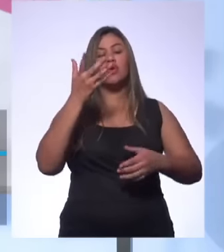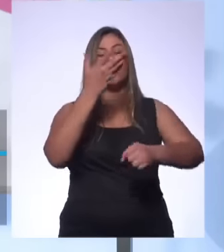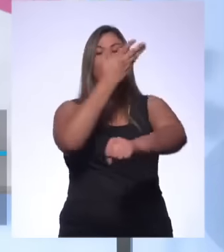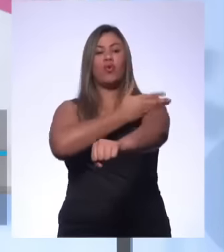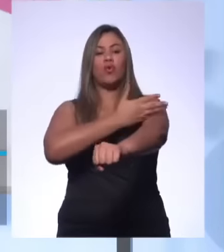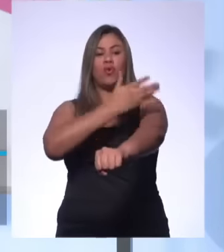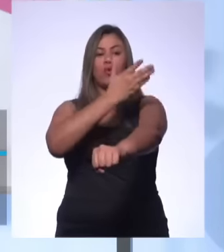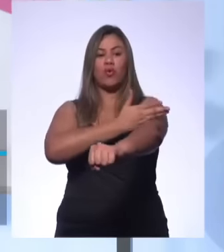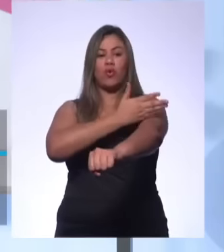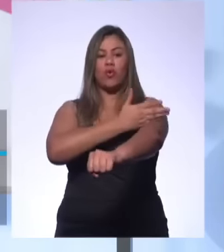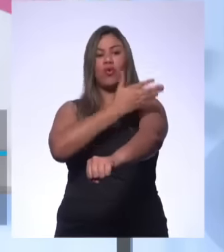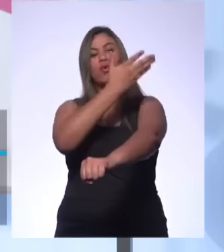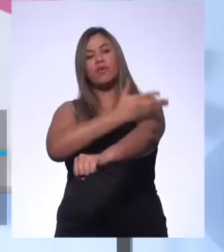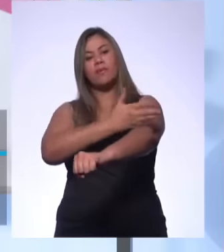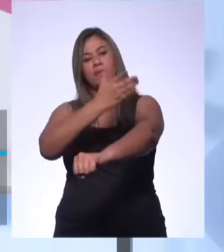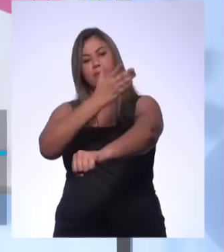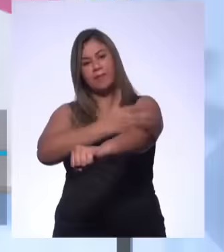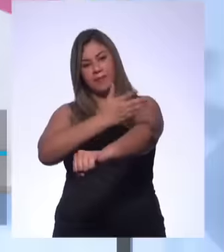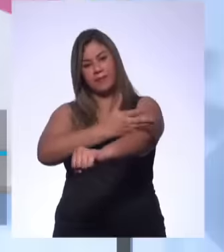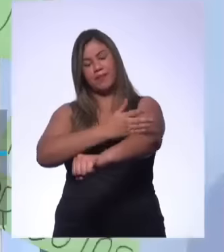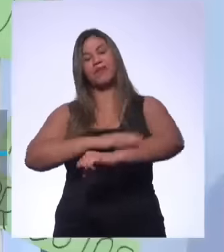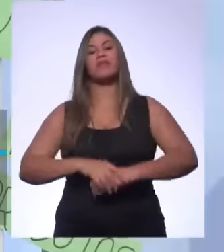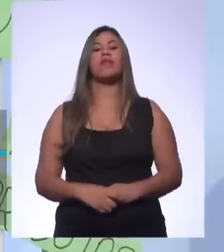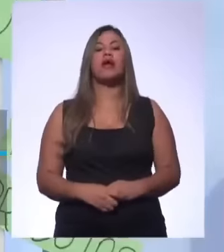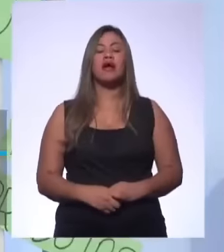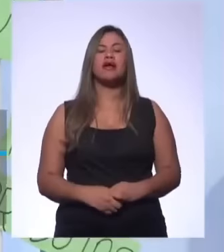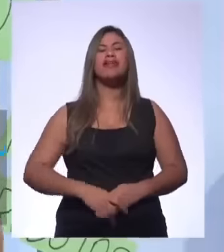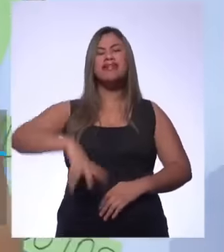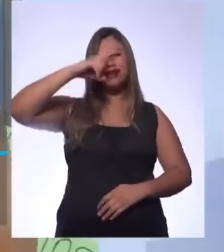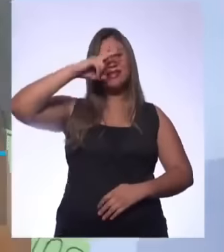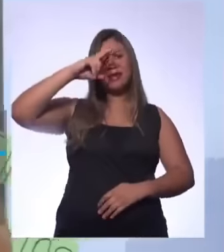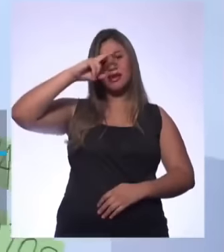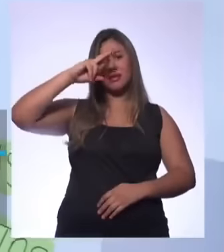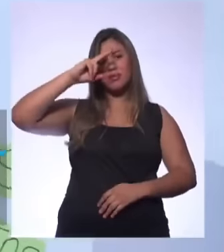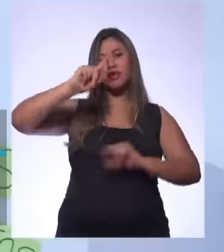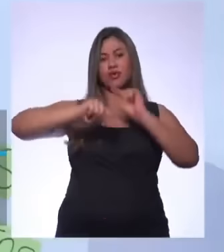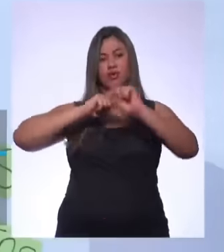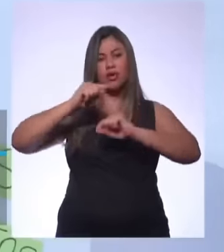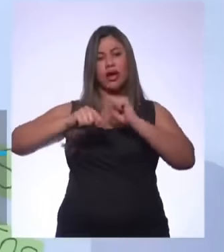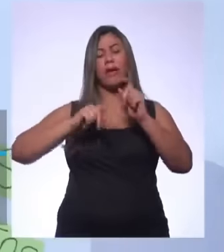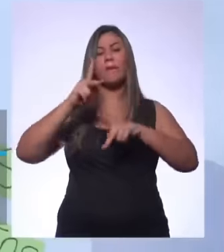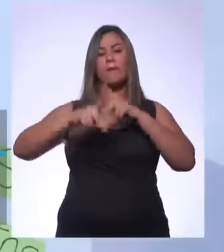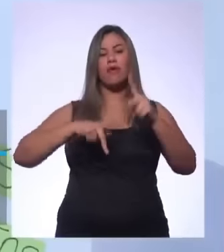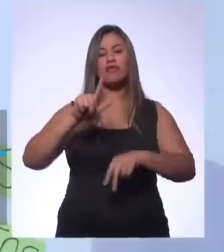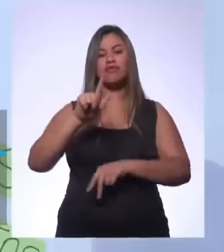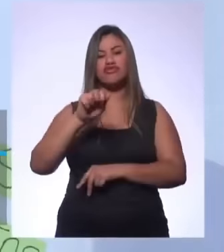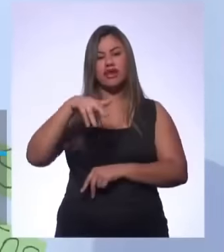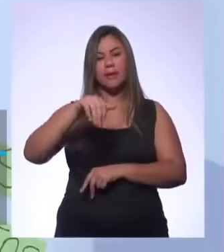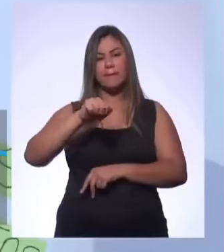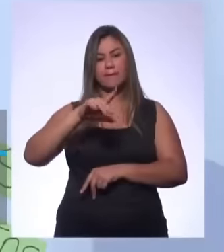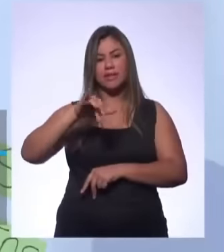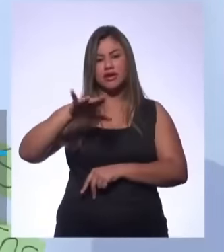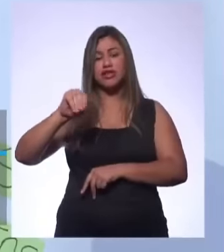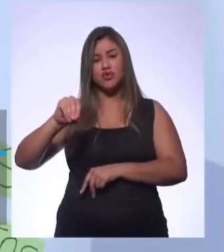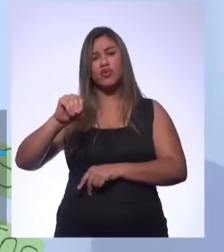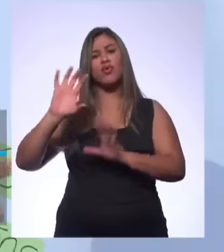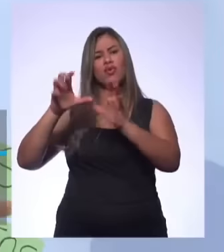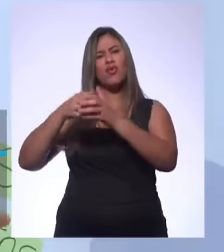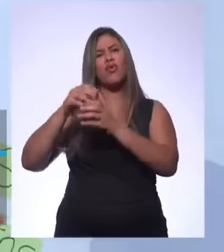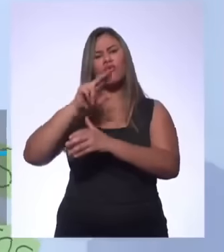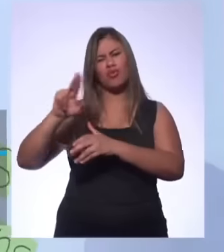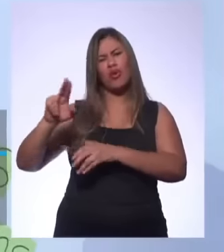antigo para a Idade Média. Olha só, vocês se lembram que os povos germânicos, que eram chamados de bárbaros, né? E